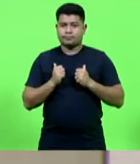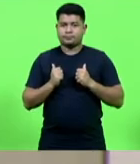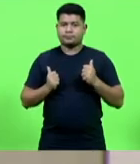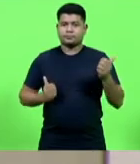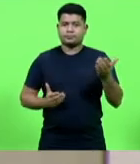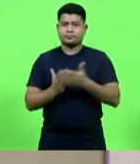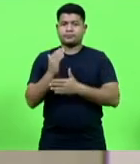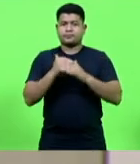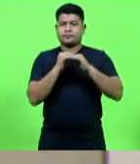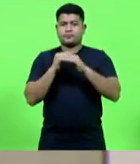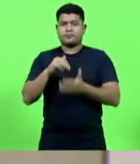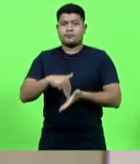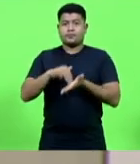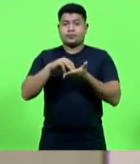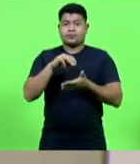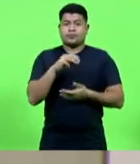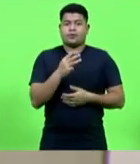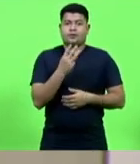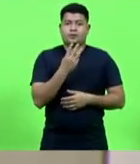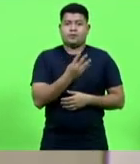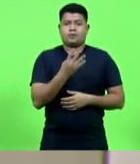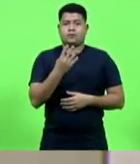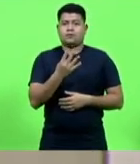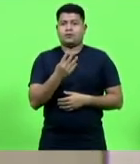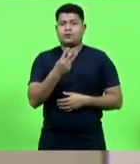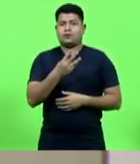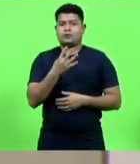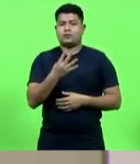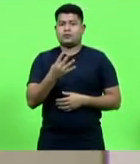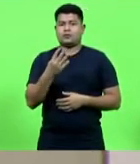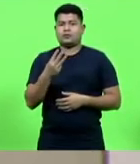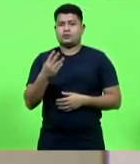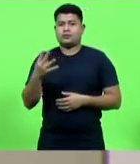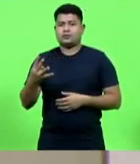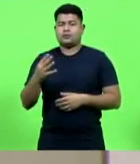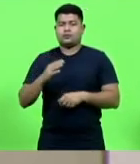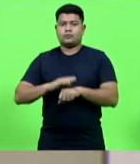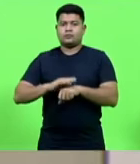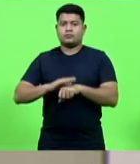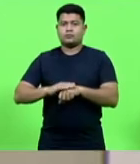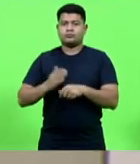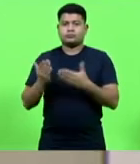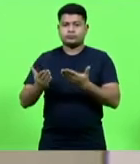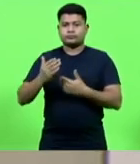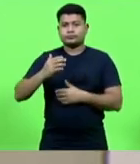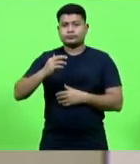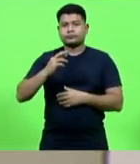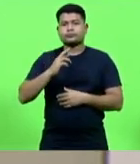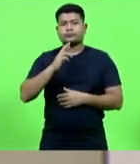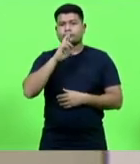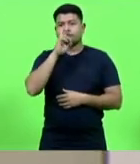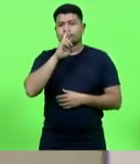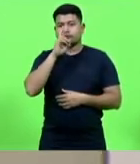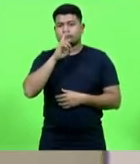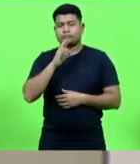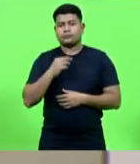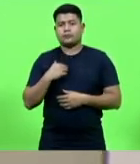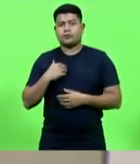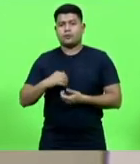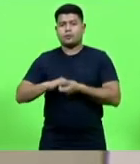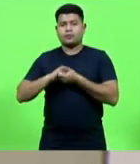por unanimidade. Moção 434, autor deputado Rodrigo Minotto. Cumprimentando o senhor Daniel Prevê,